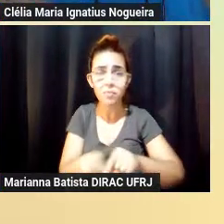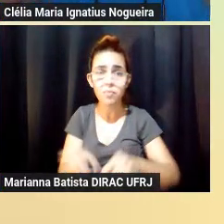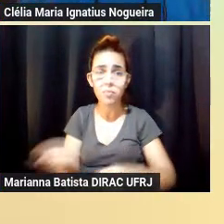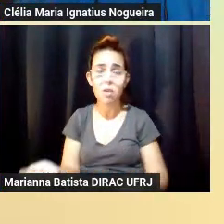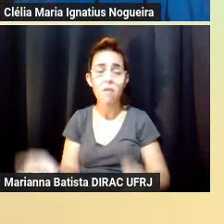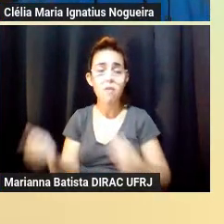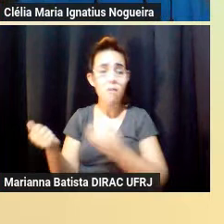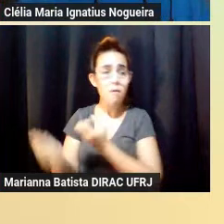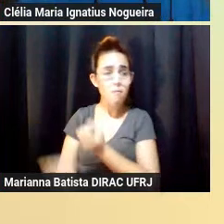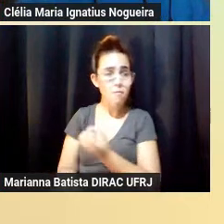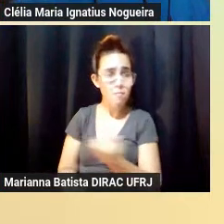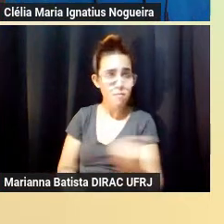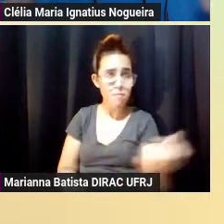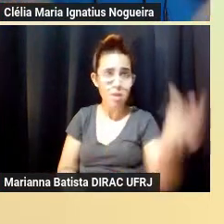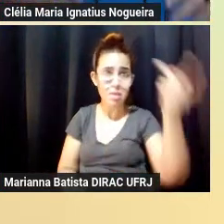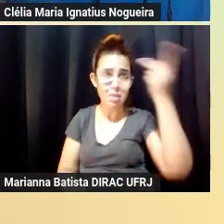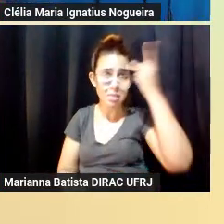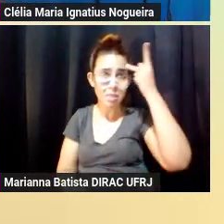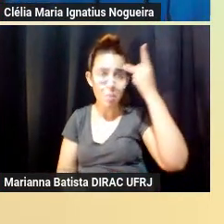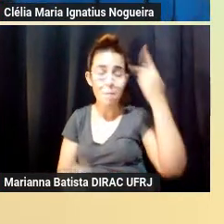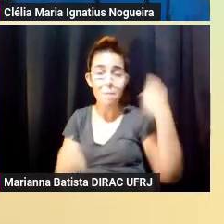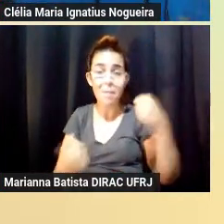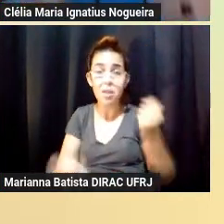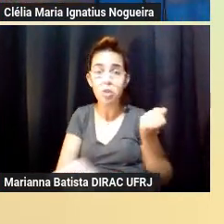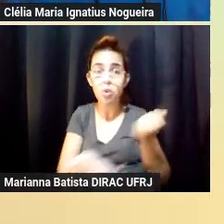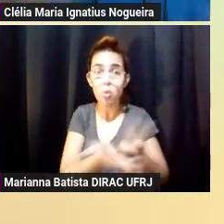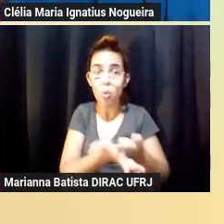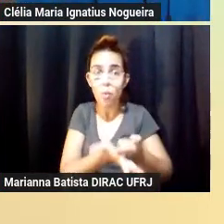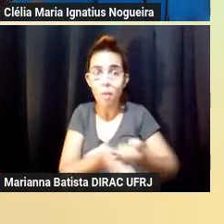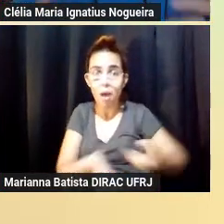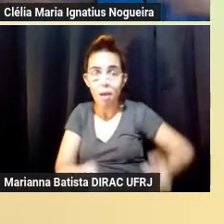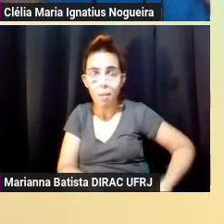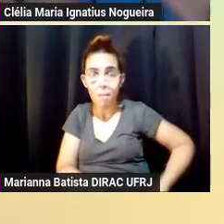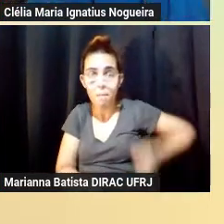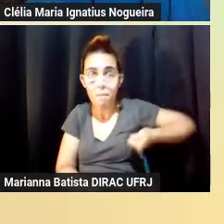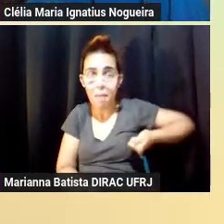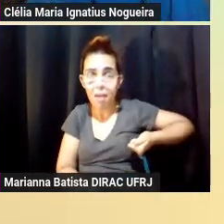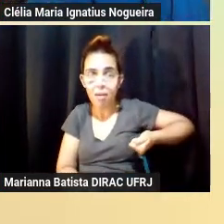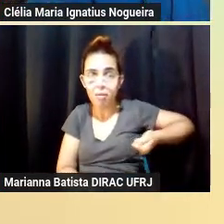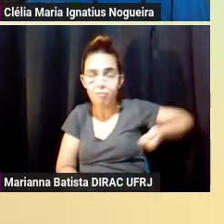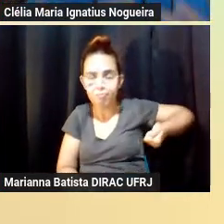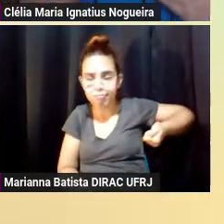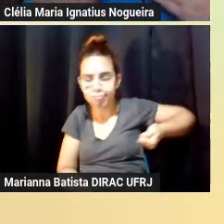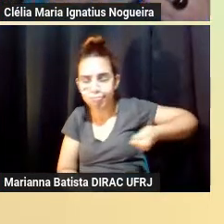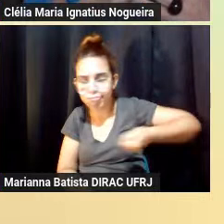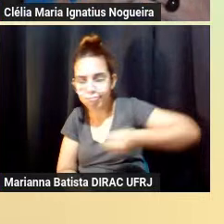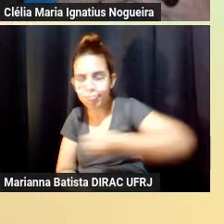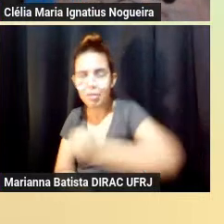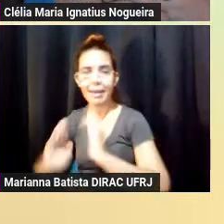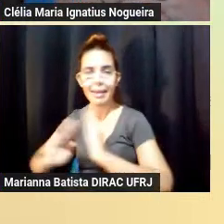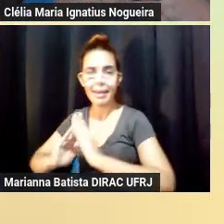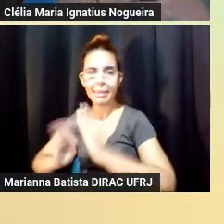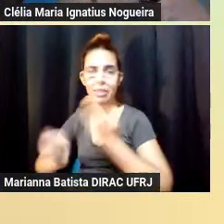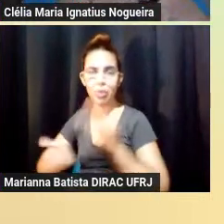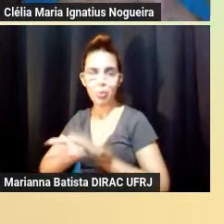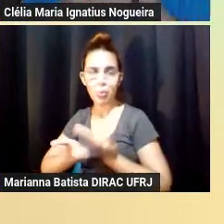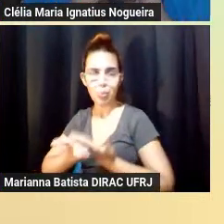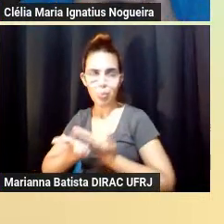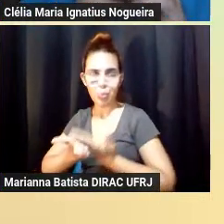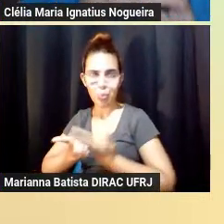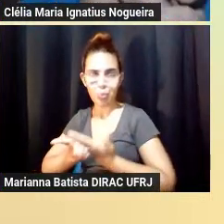uma mala a mais para botar os xerox, para ir para casa, para estudar. Mas aí eu conseguia,